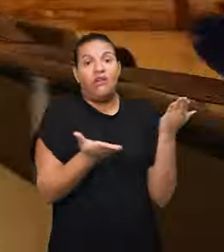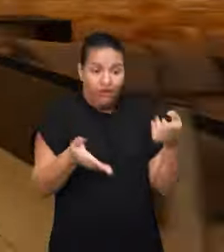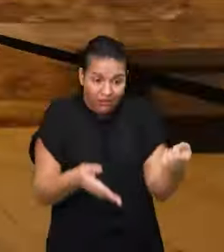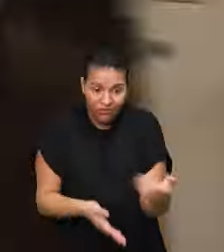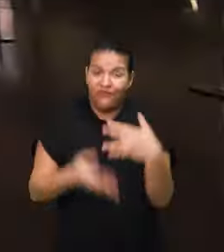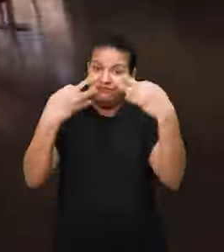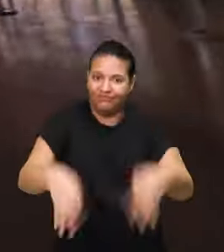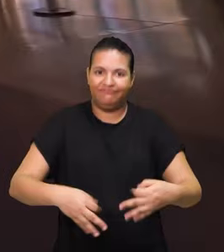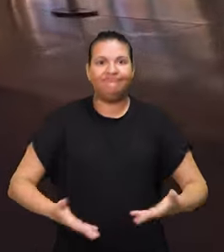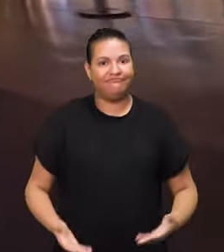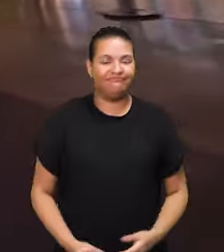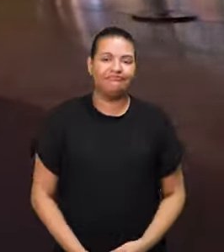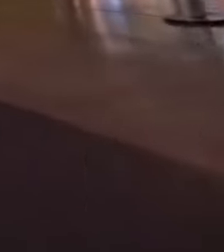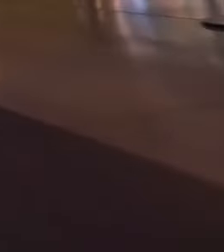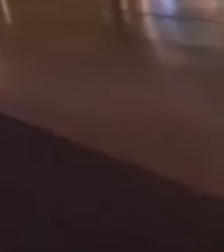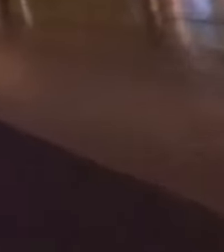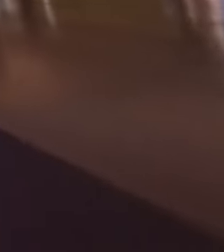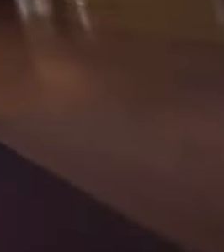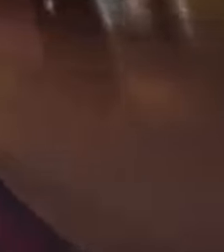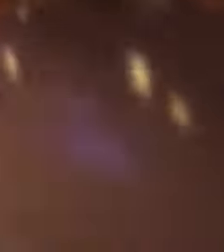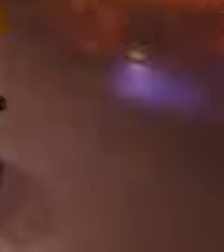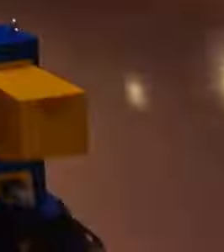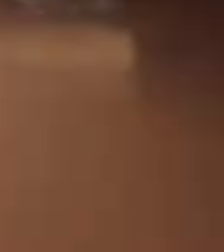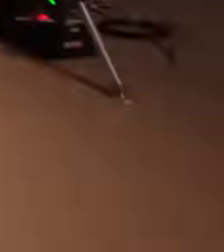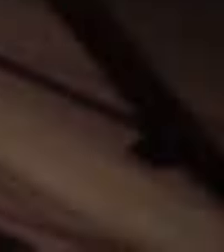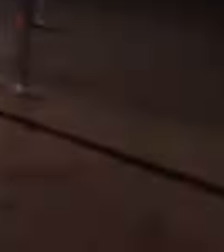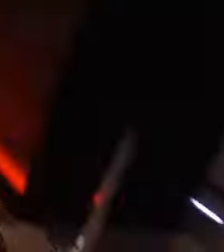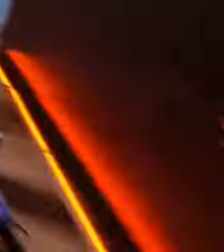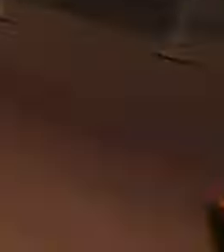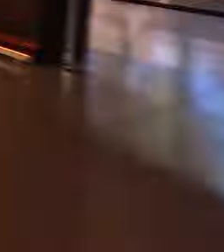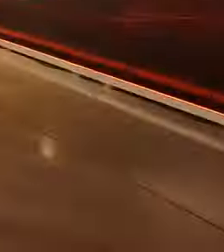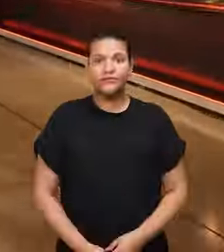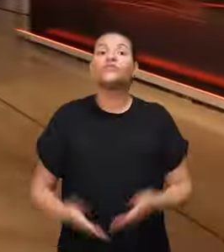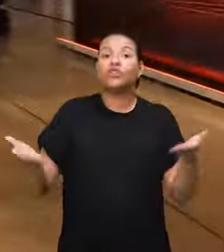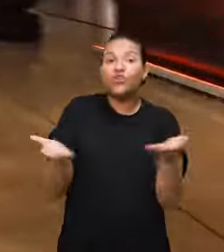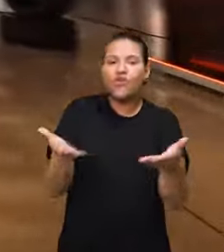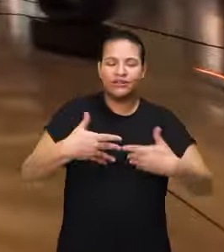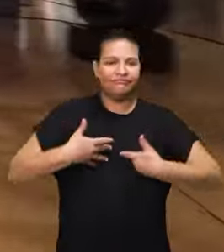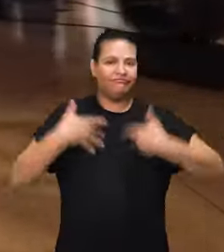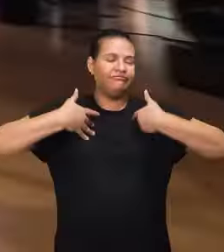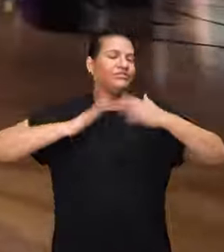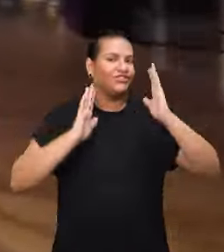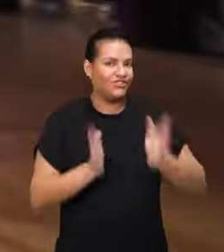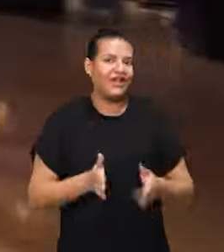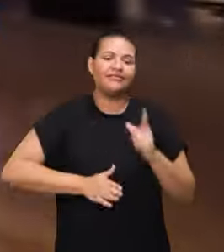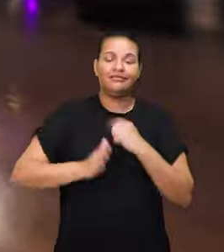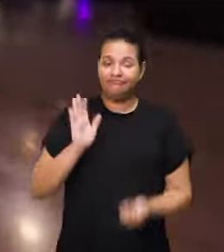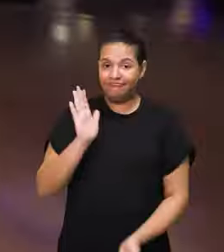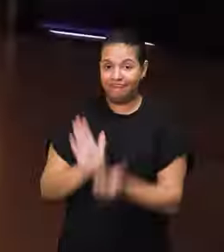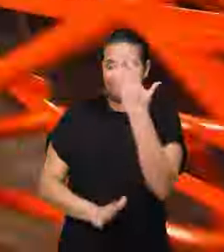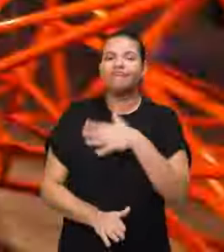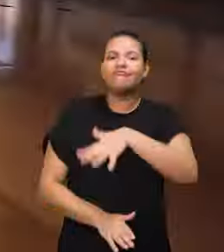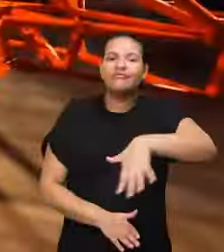14 anos atrás em um grande painel eletrônico lê stockar hoje com muita satisfação a gente